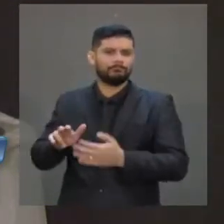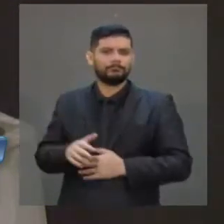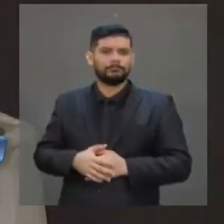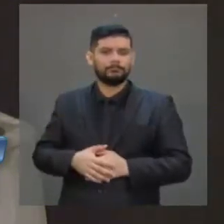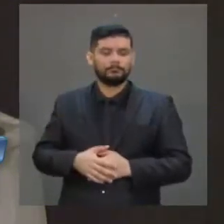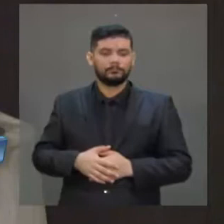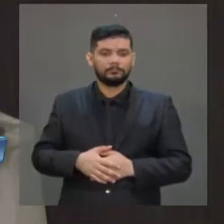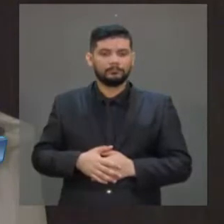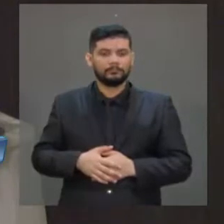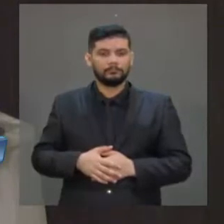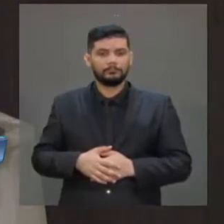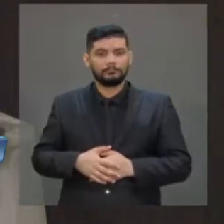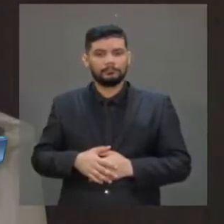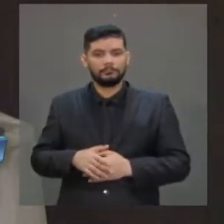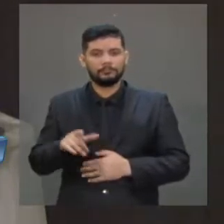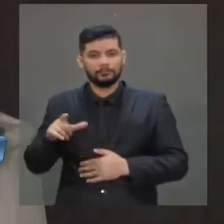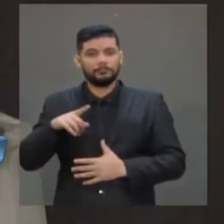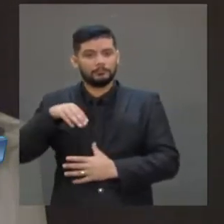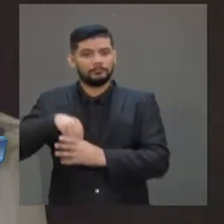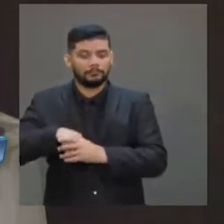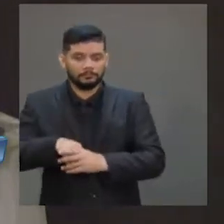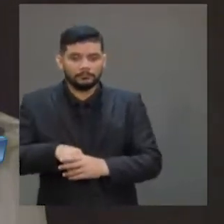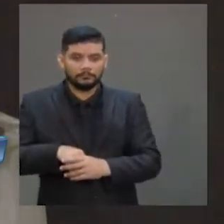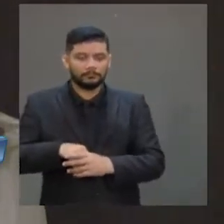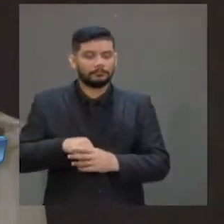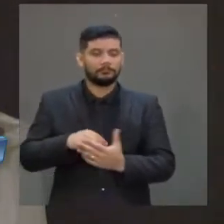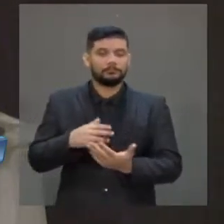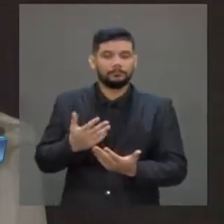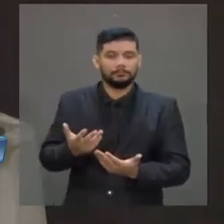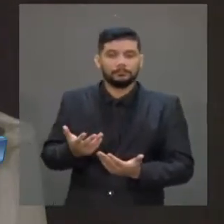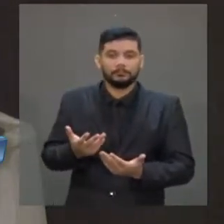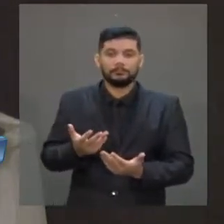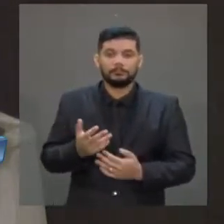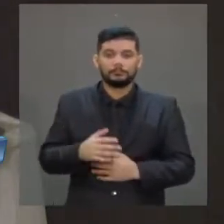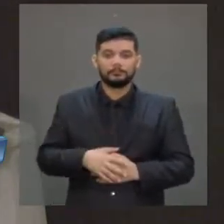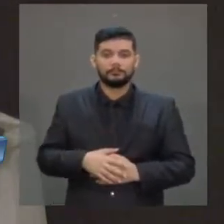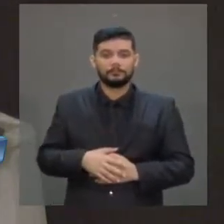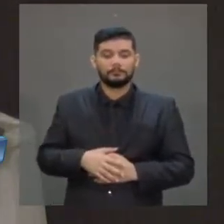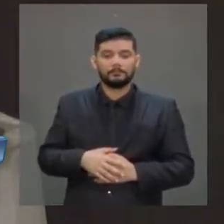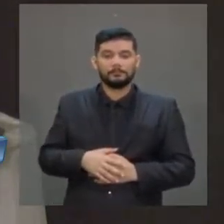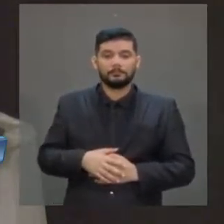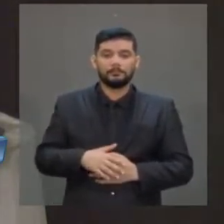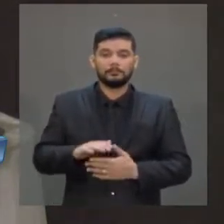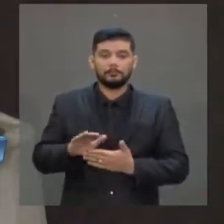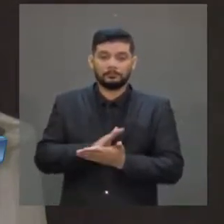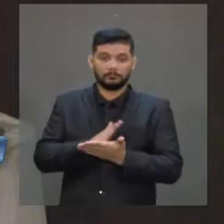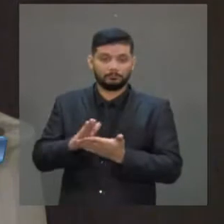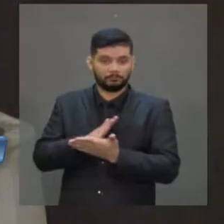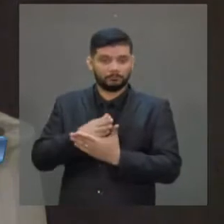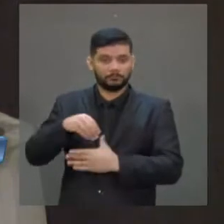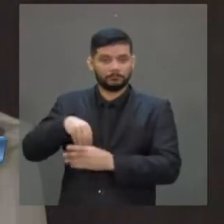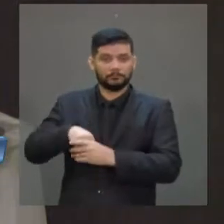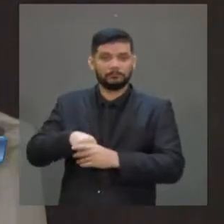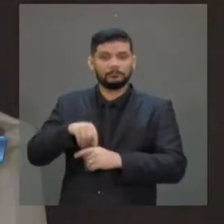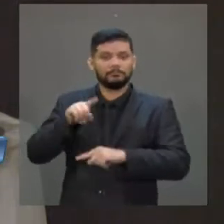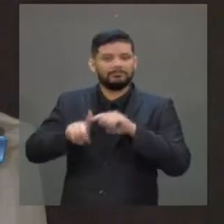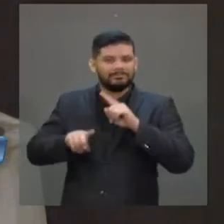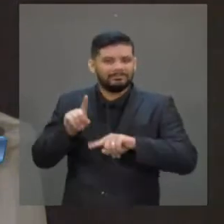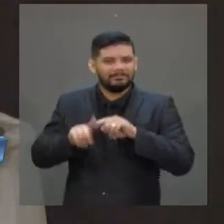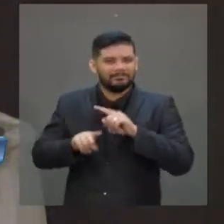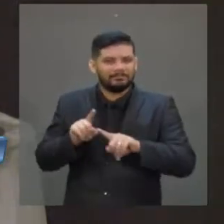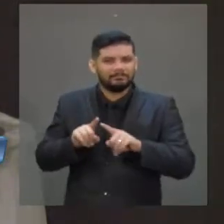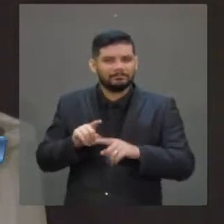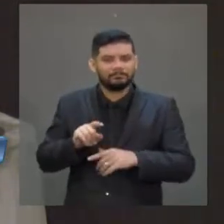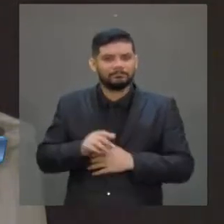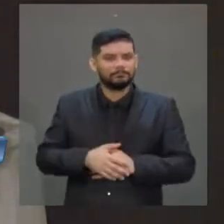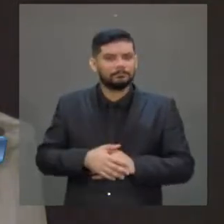Esses produtos, existem centenas de produtos. Esses produtos têm como base algumas dezenas de ingredientes ativos.